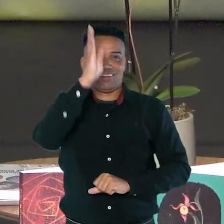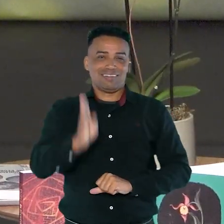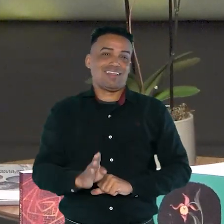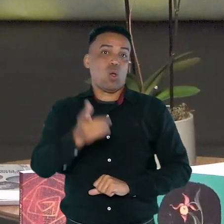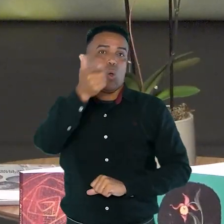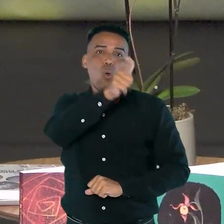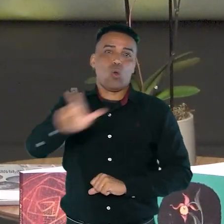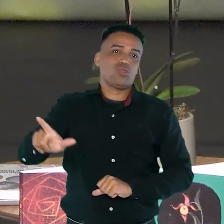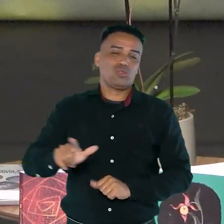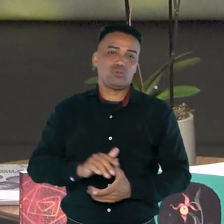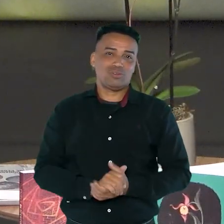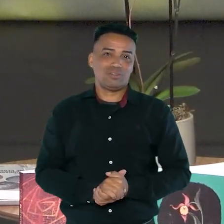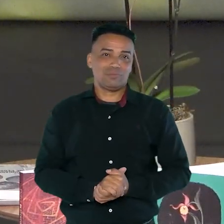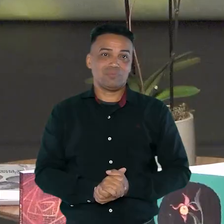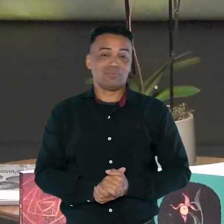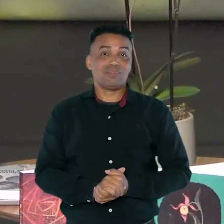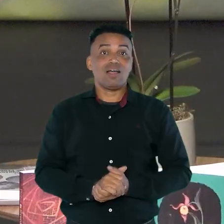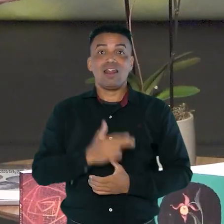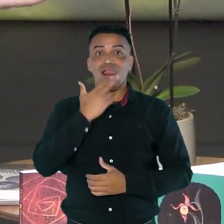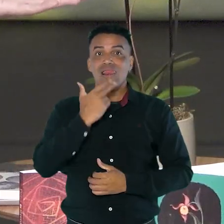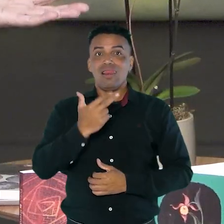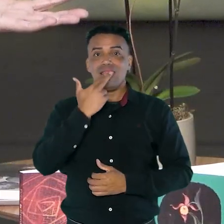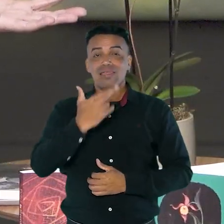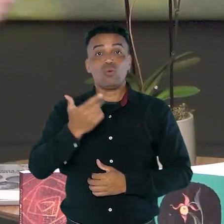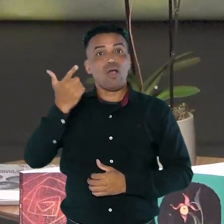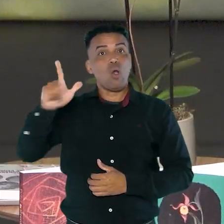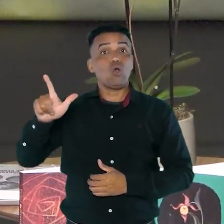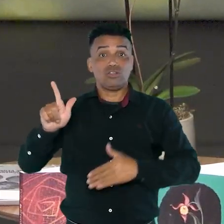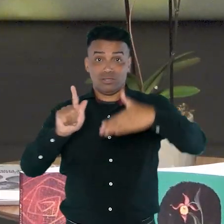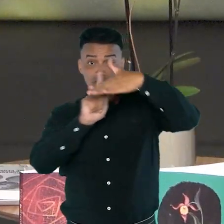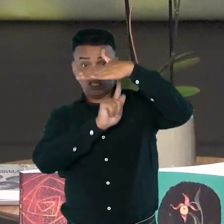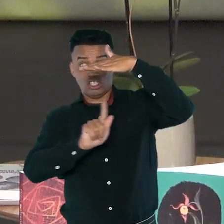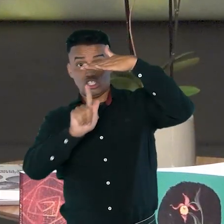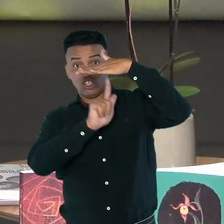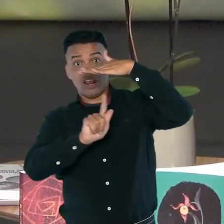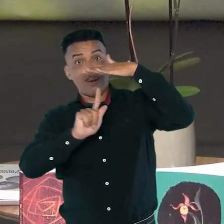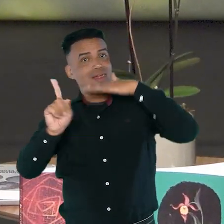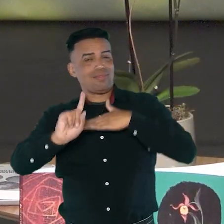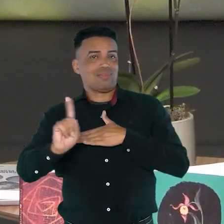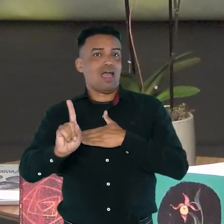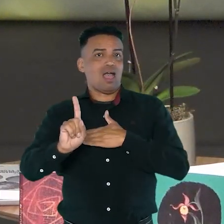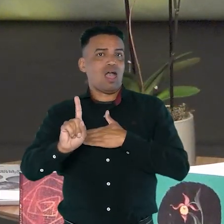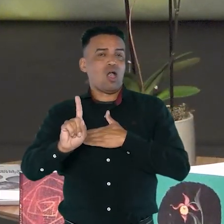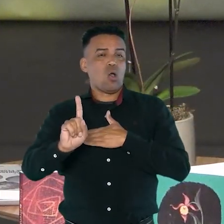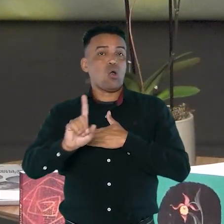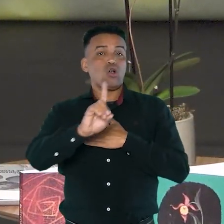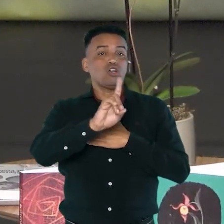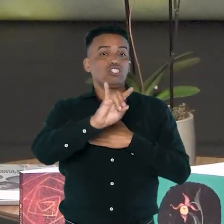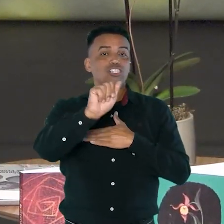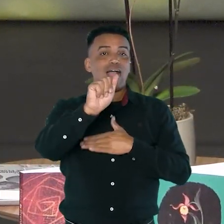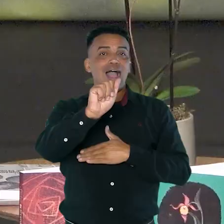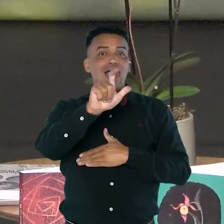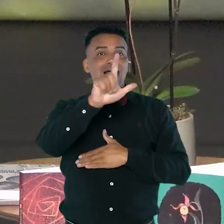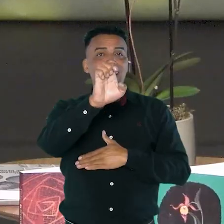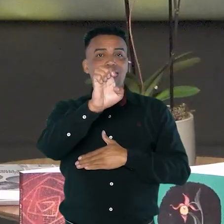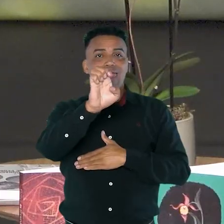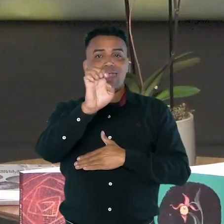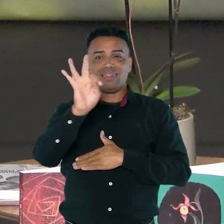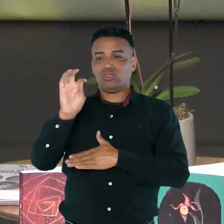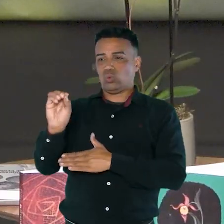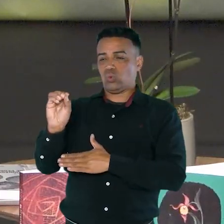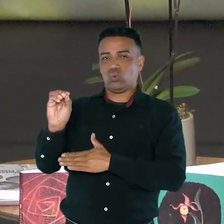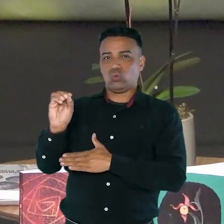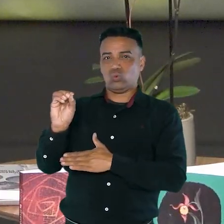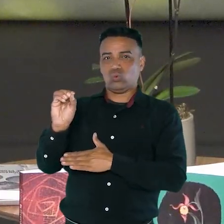A gente fala um outro idioma, gíria não, dialeto, não é? Um outro idioma. Então eu vejo um avanço tão